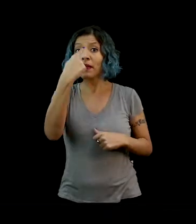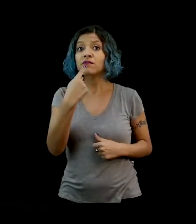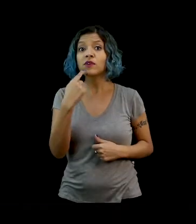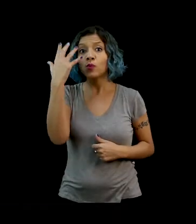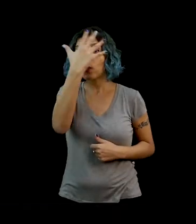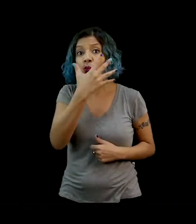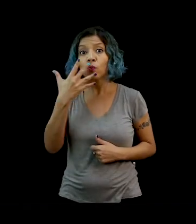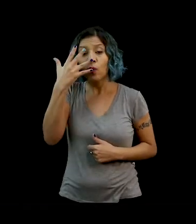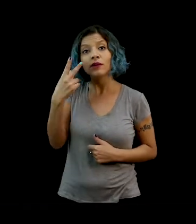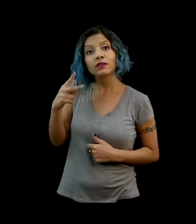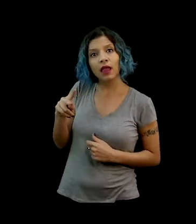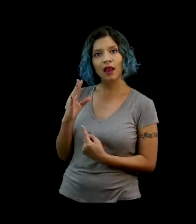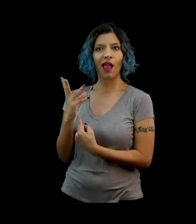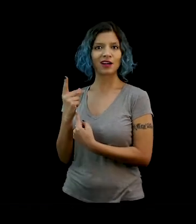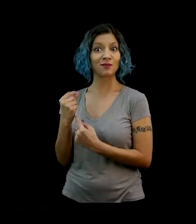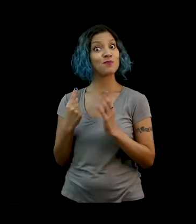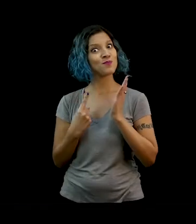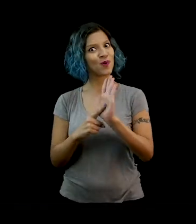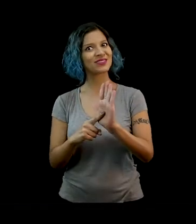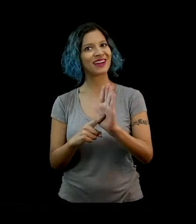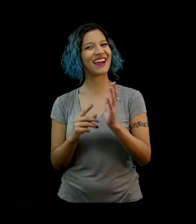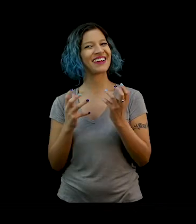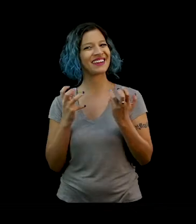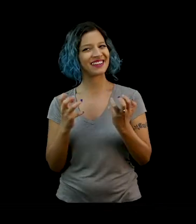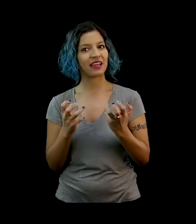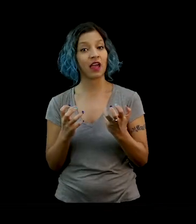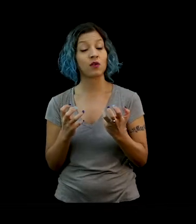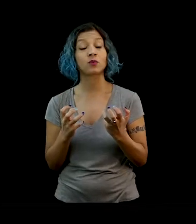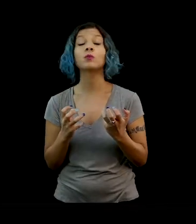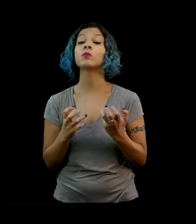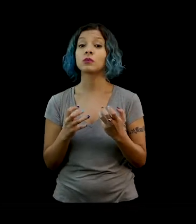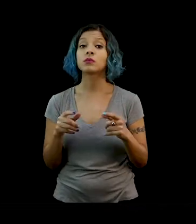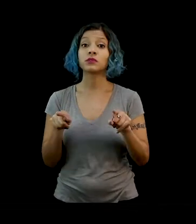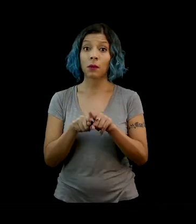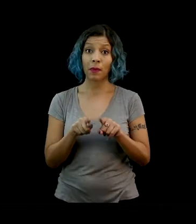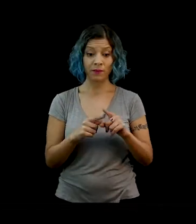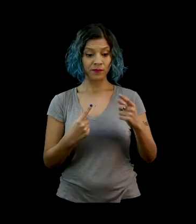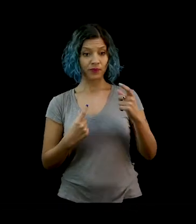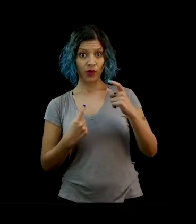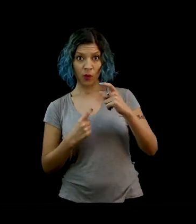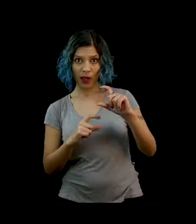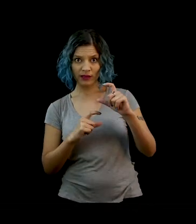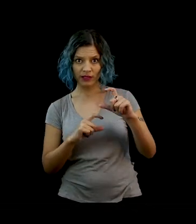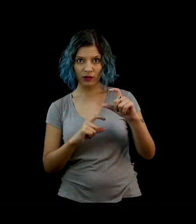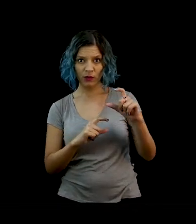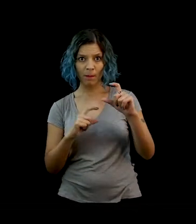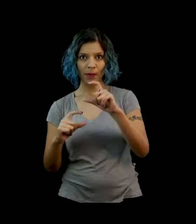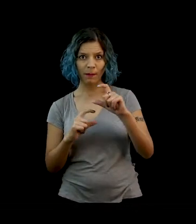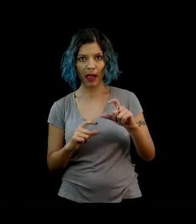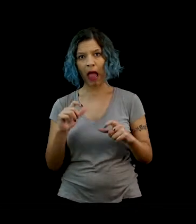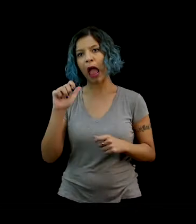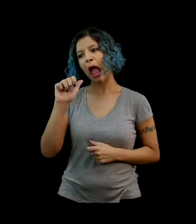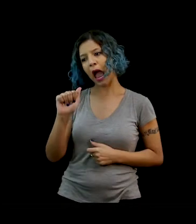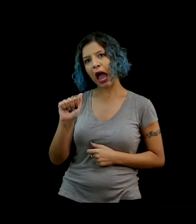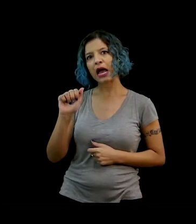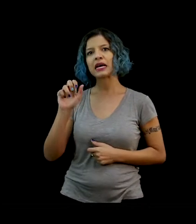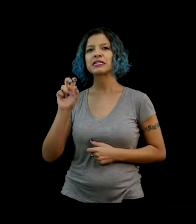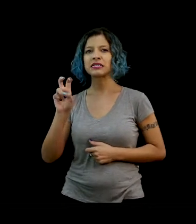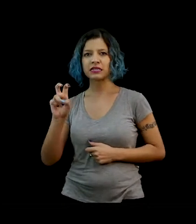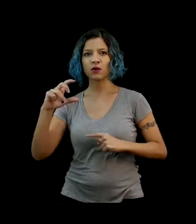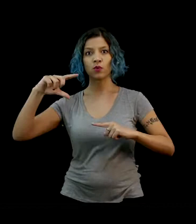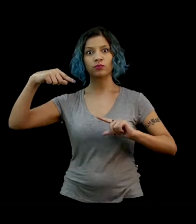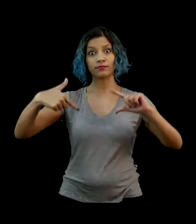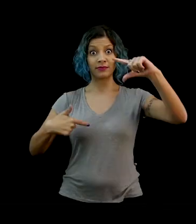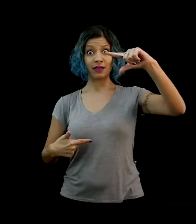quando é formato de quadrinhos mesmo que a gente chama de A5 A4 né páginas clássicas de impressão quando